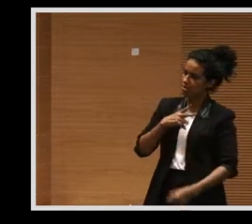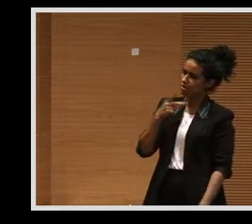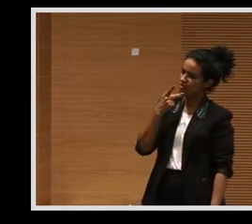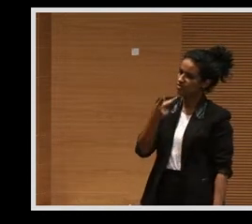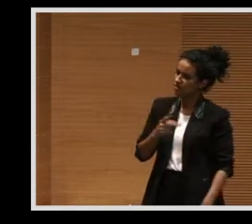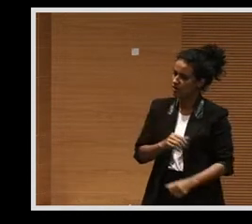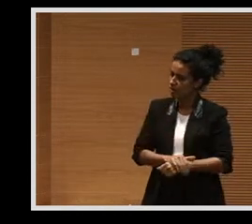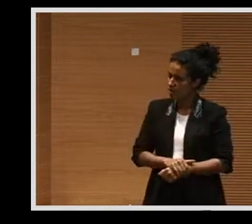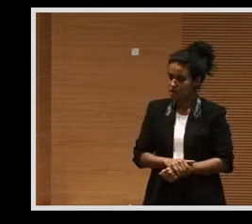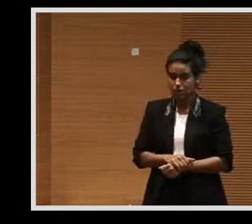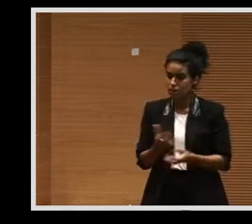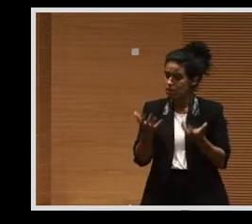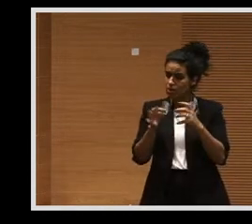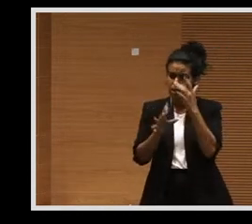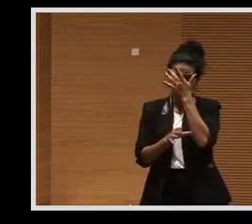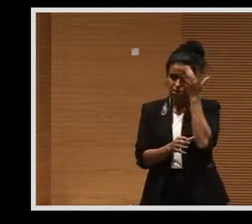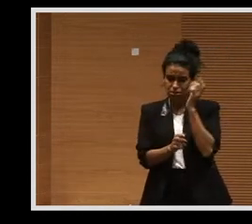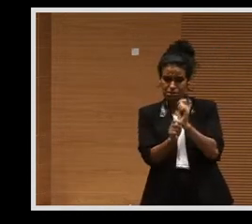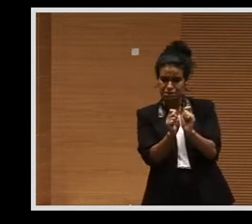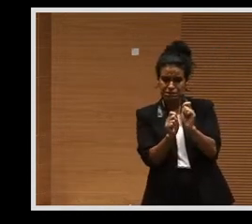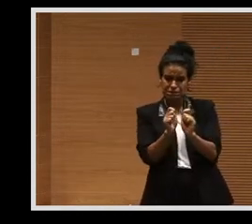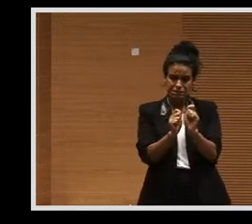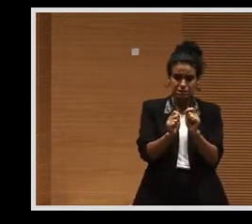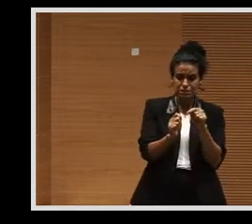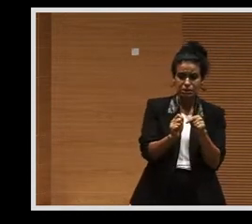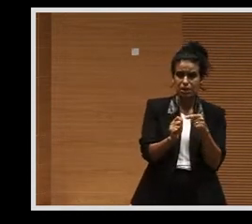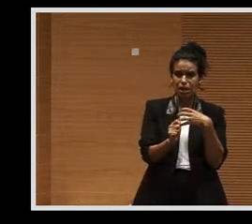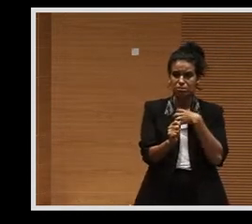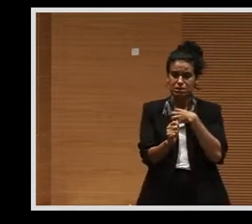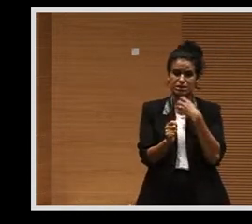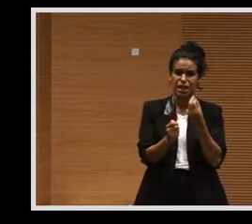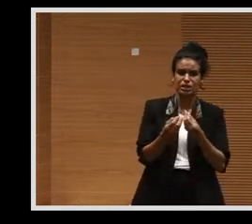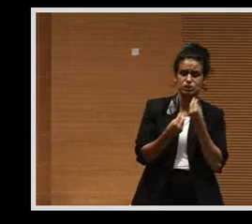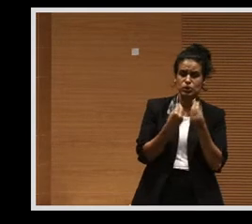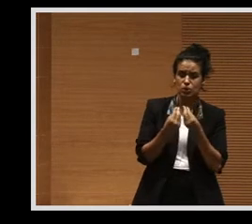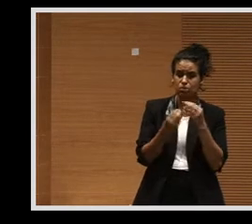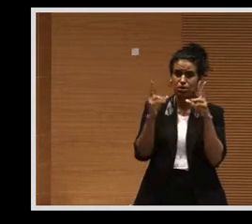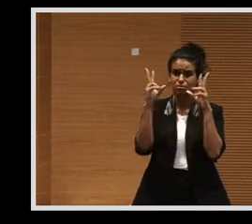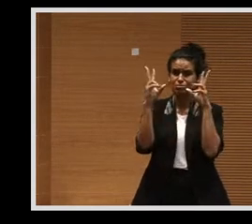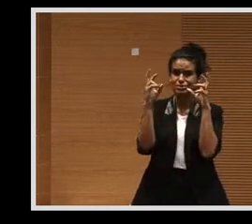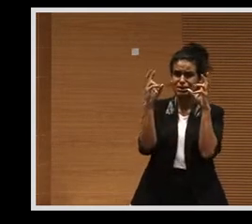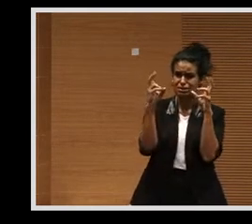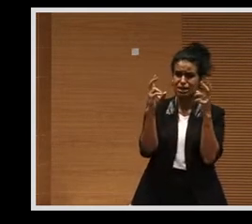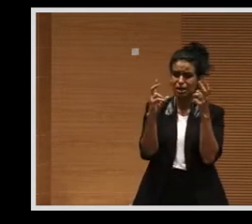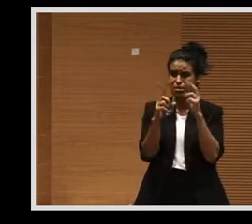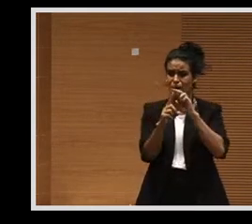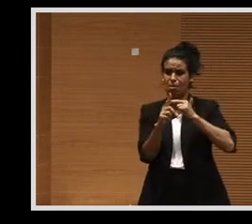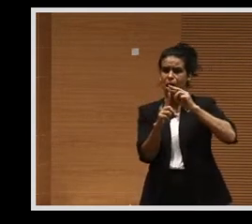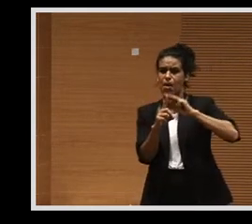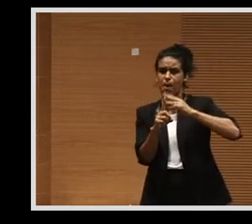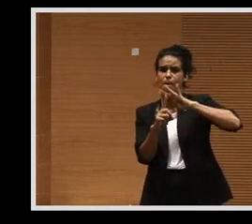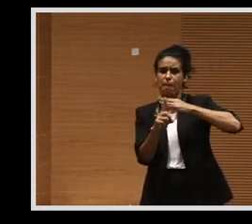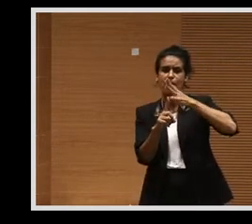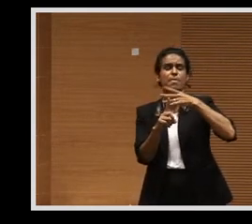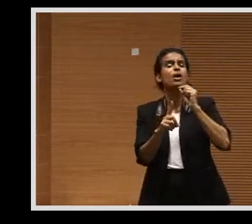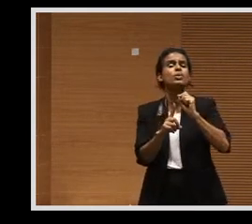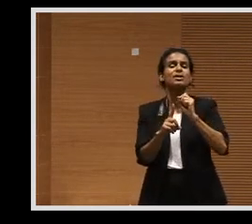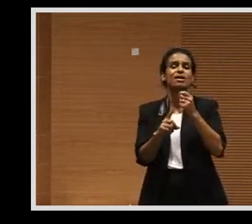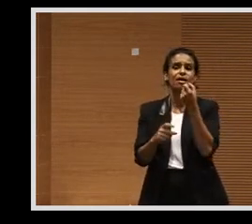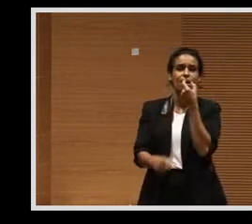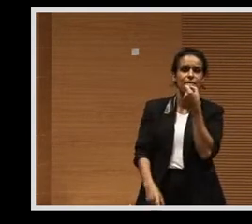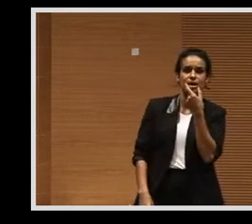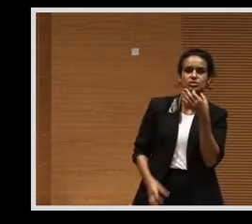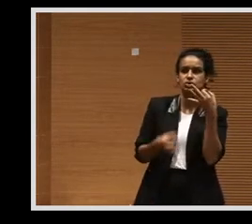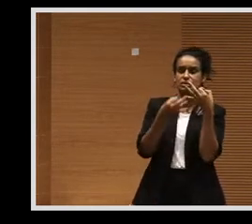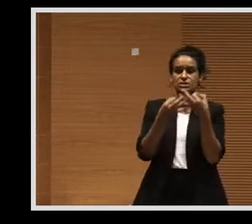monitorando sintomas, porque o assunto vai se tornar mais e mais remédio. Remédio deu certo,